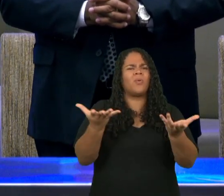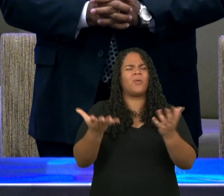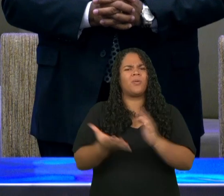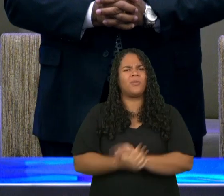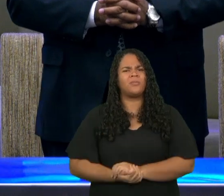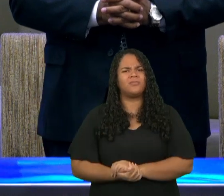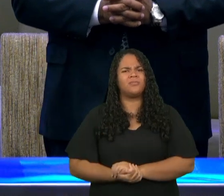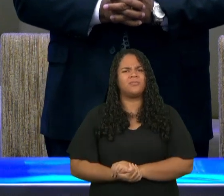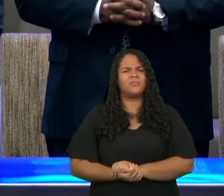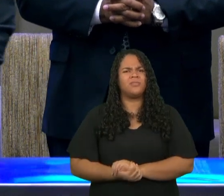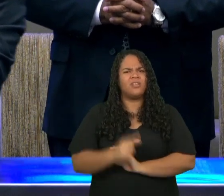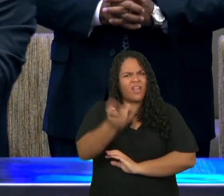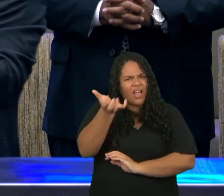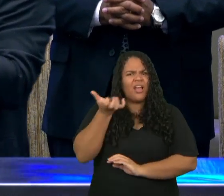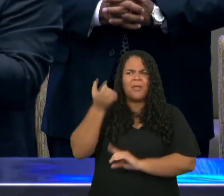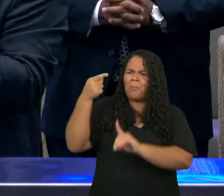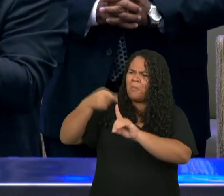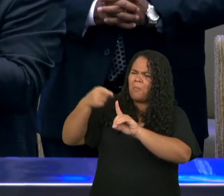É isso que você quer?